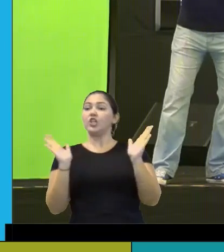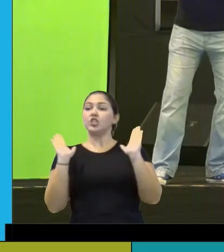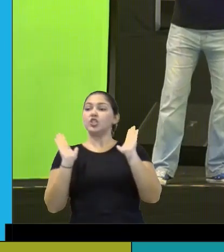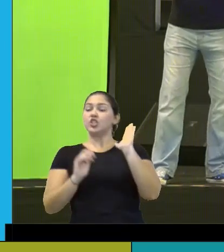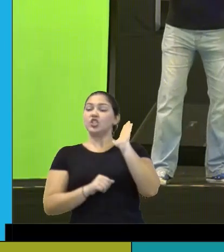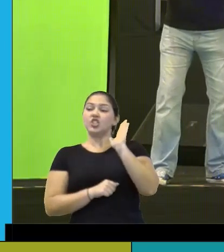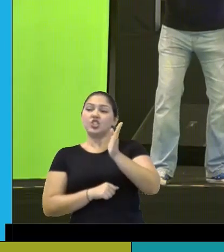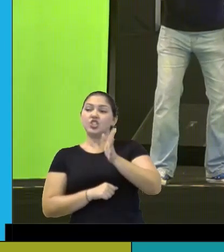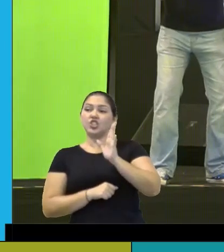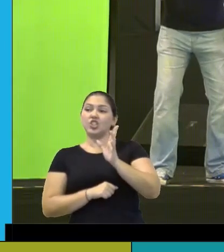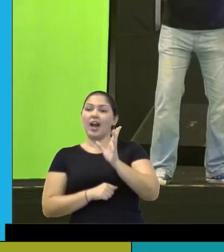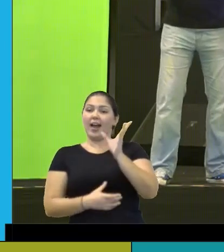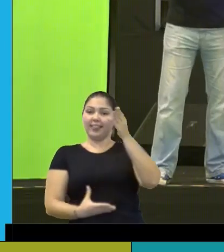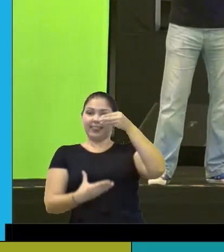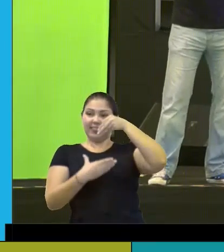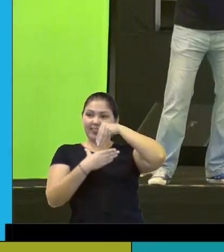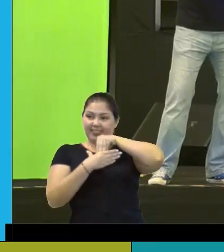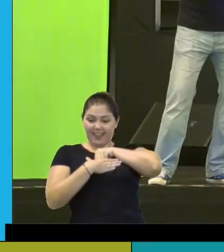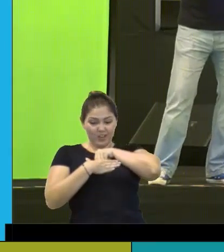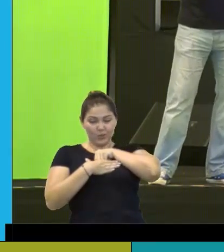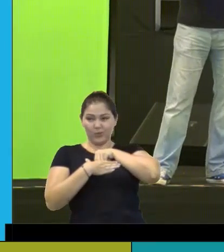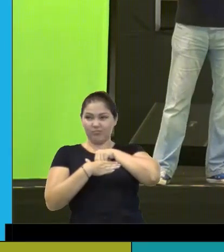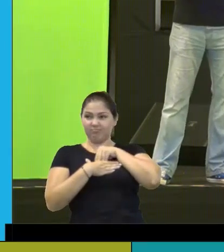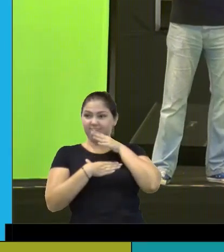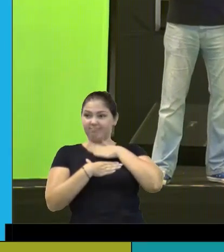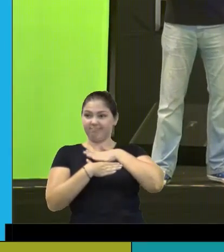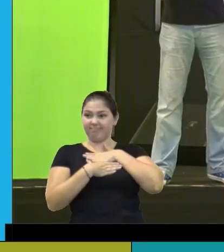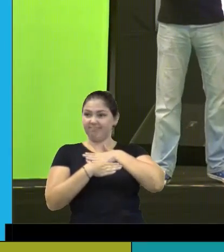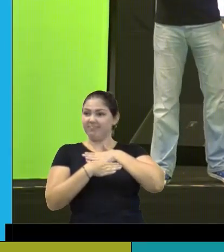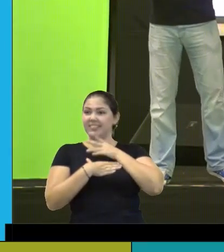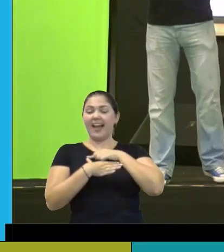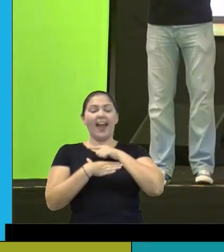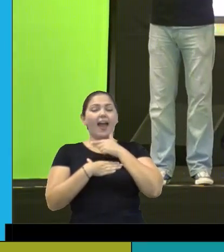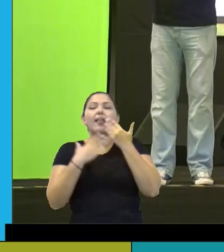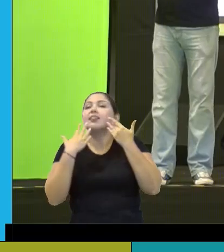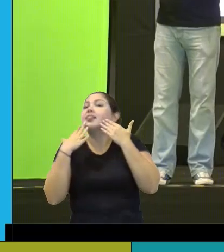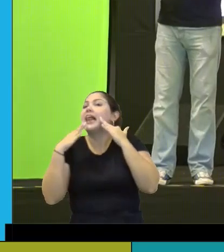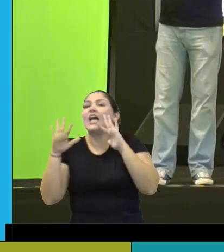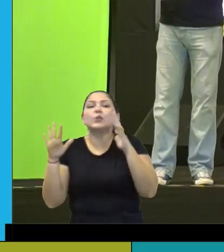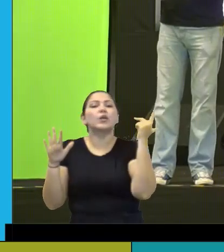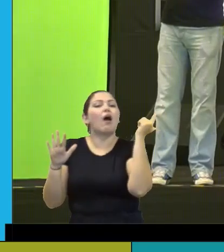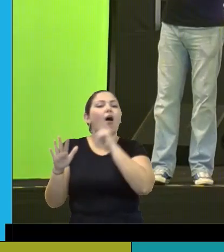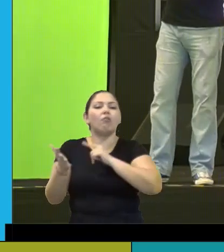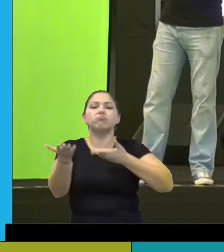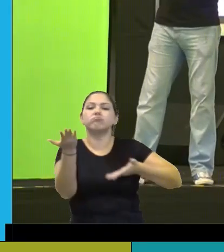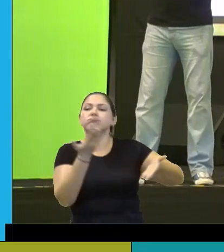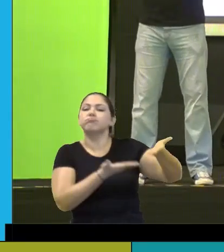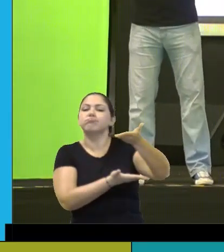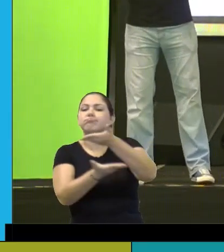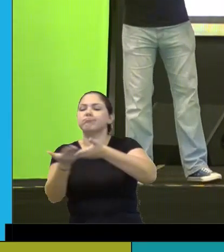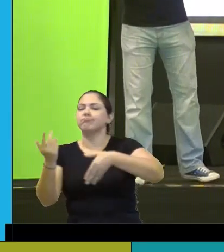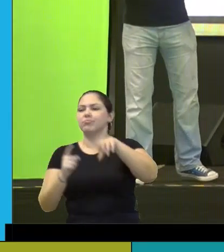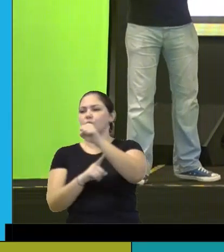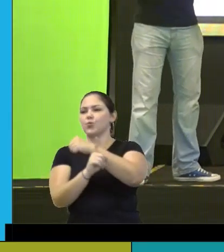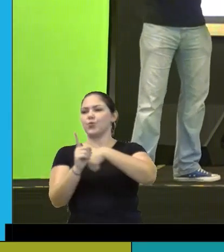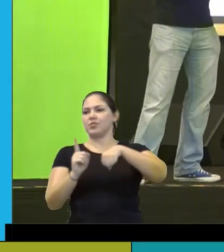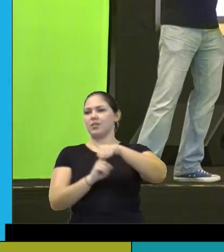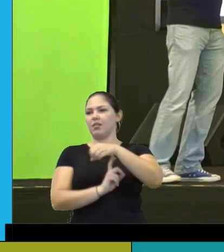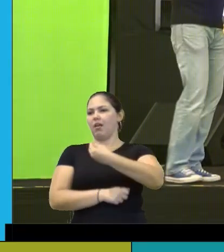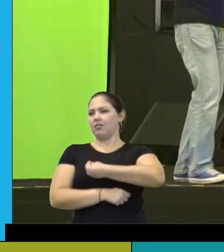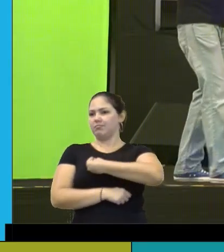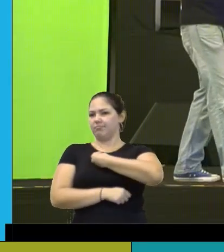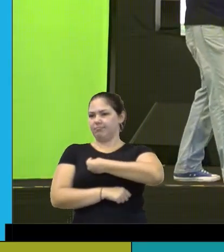uma disposição natural para viver em sociedade. Se ele traz em sua natureza